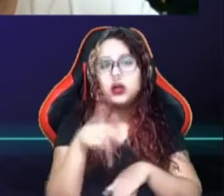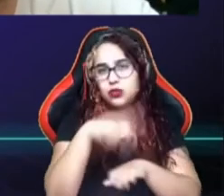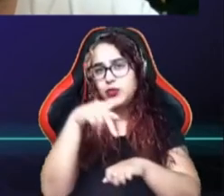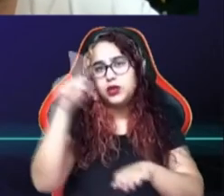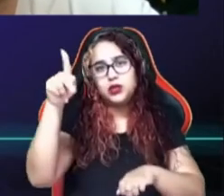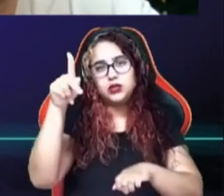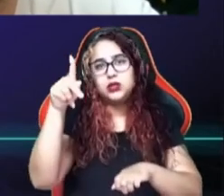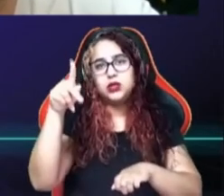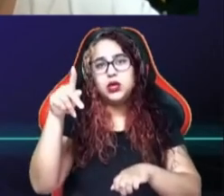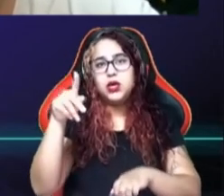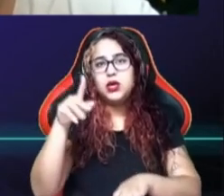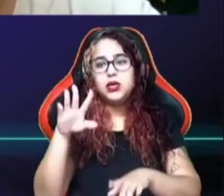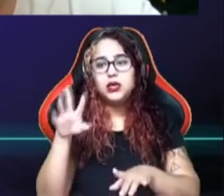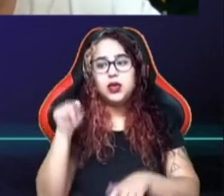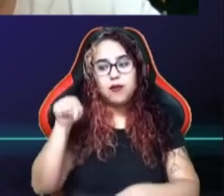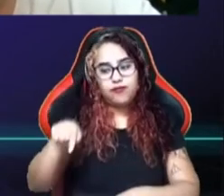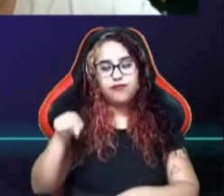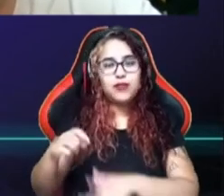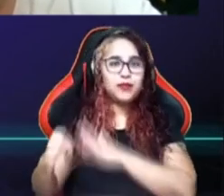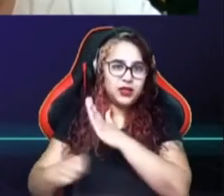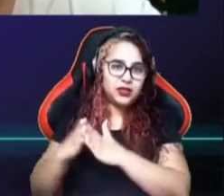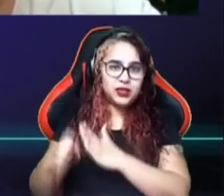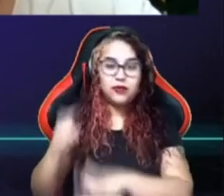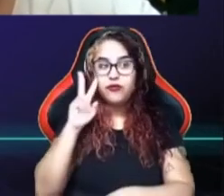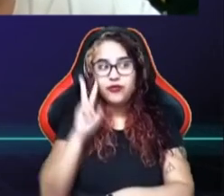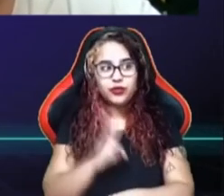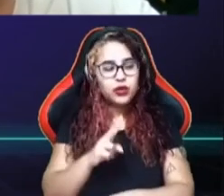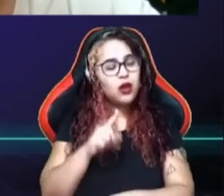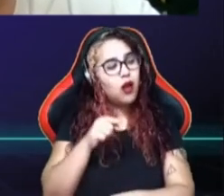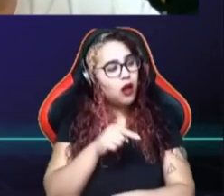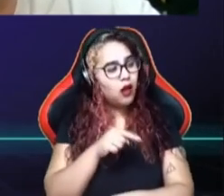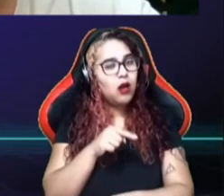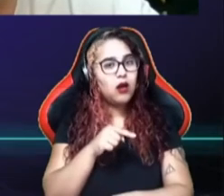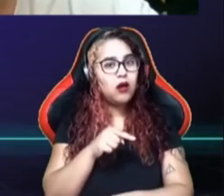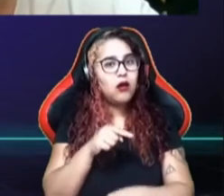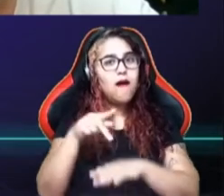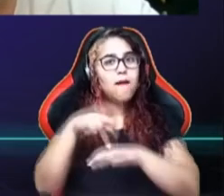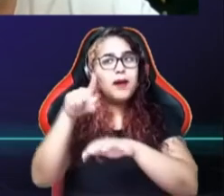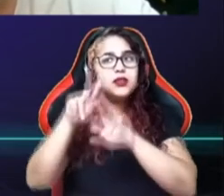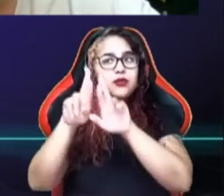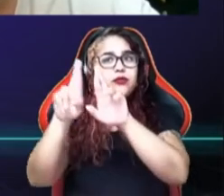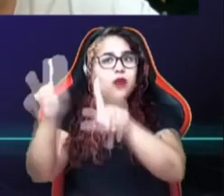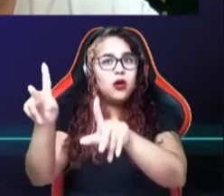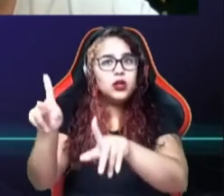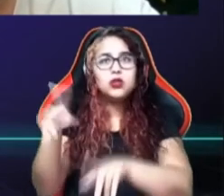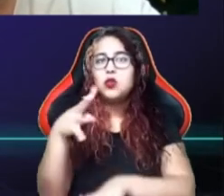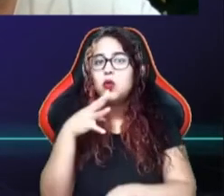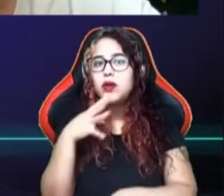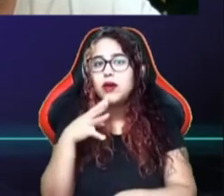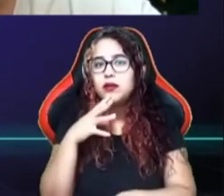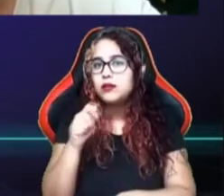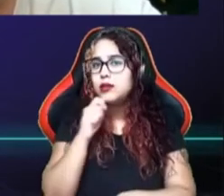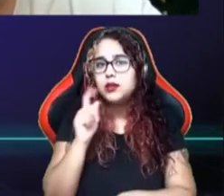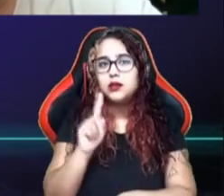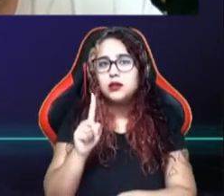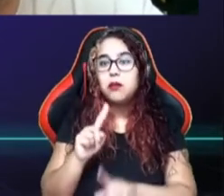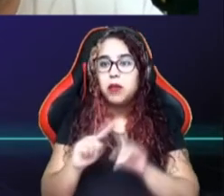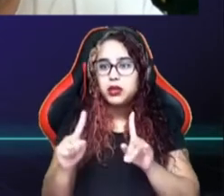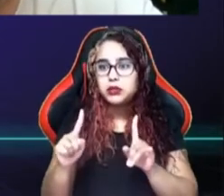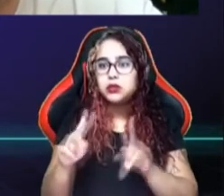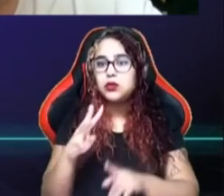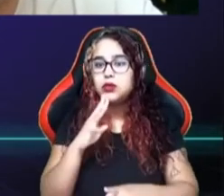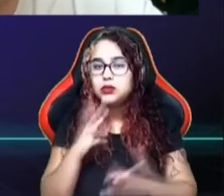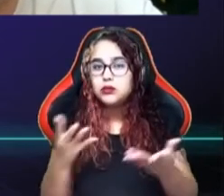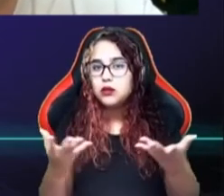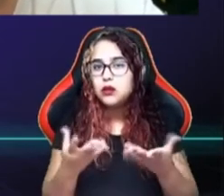ou já estava interagindo, já está fazendo post e tudo mais. Então, isso é para a marca, é muito bom, né? E para os músicos, né? Mas é para os